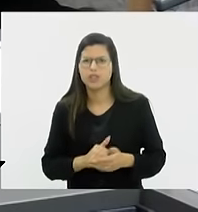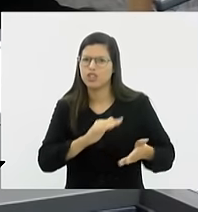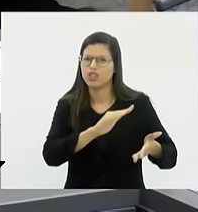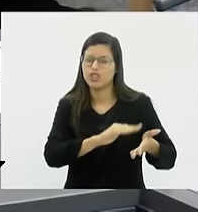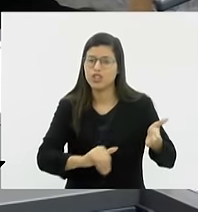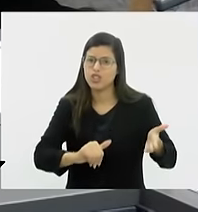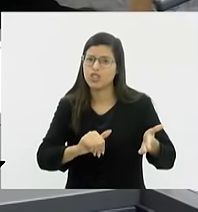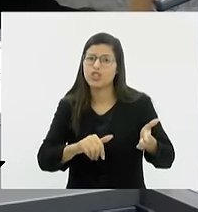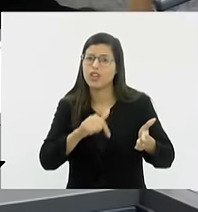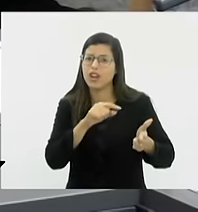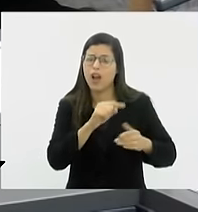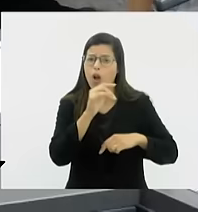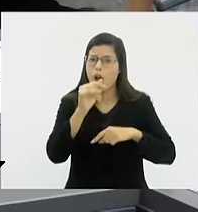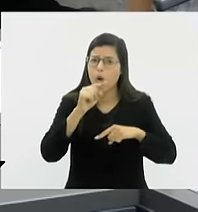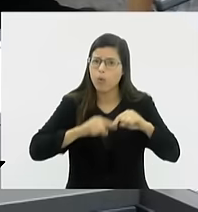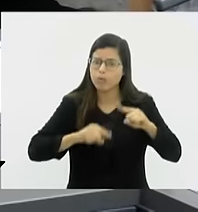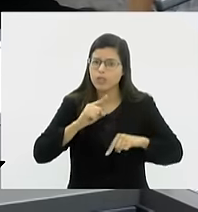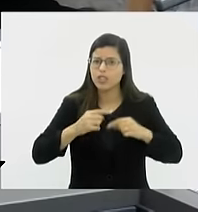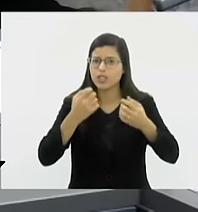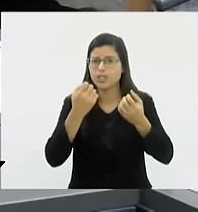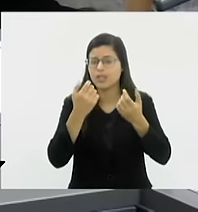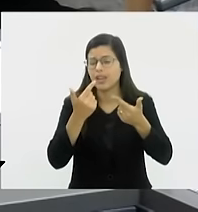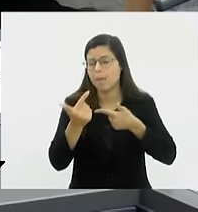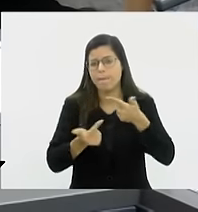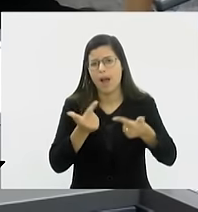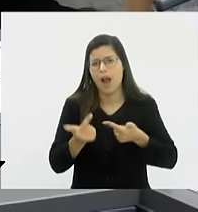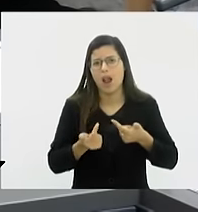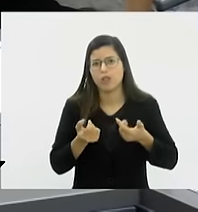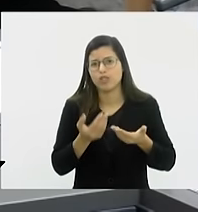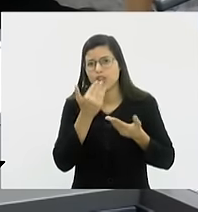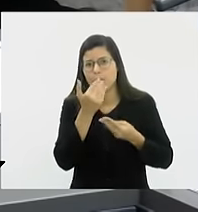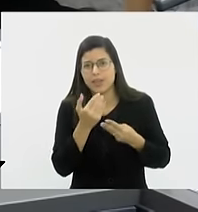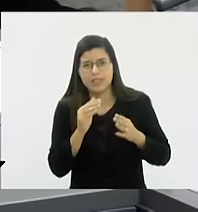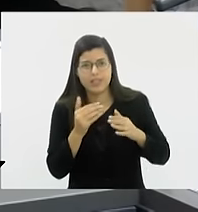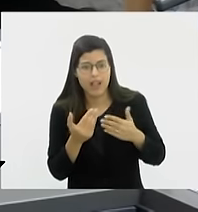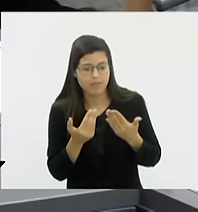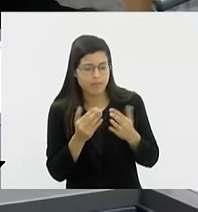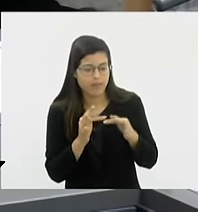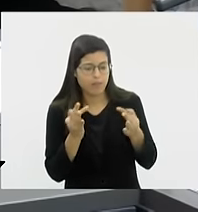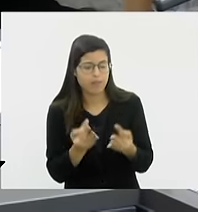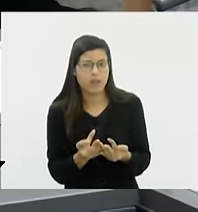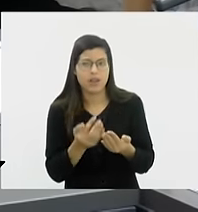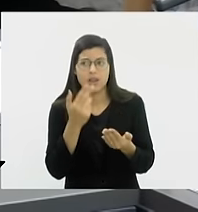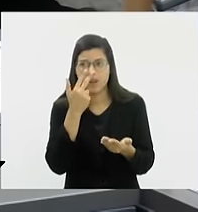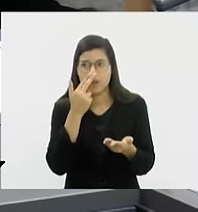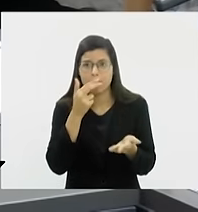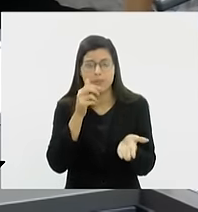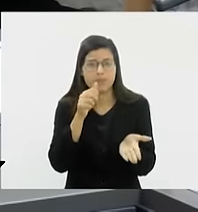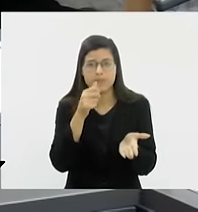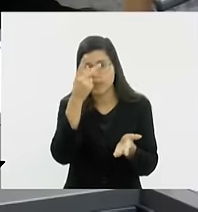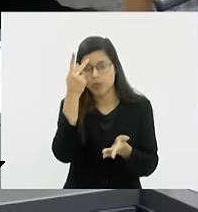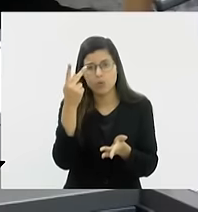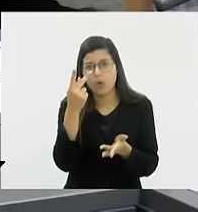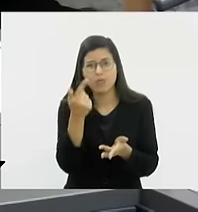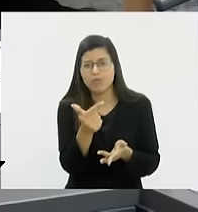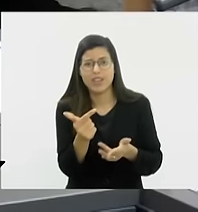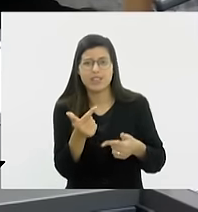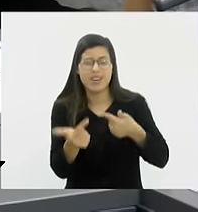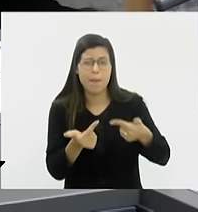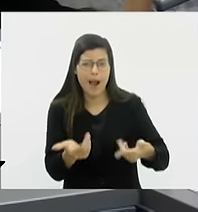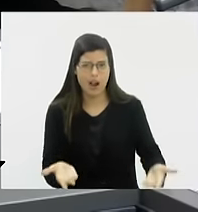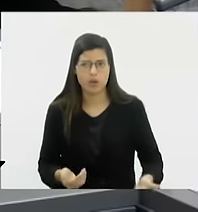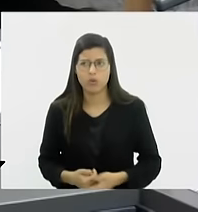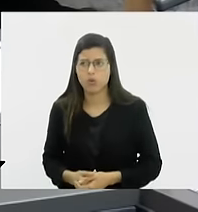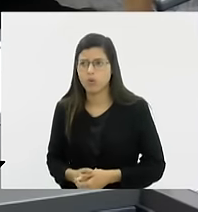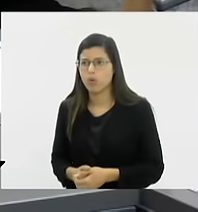trabalho, de alimentar a sua família, pô, tu tá botando o cara pro desemprego, porra. Covardia. Tá botando... É a mesma coisa que o Eduardo Paes faz na capital